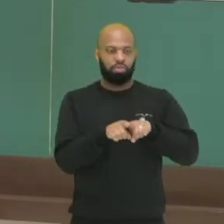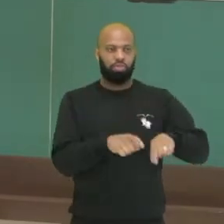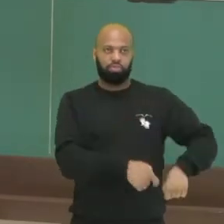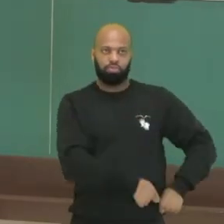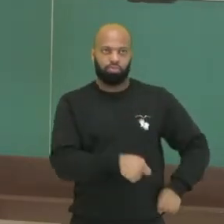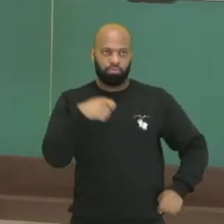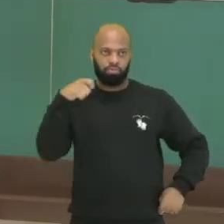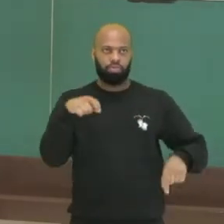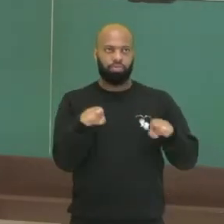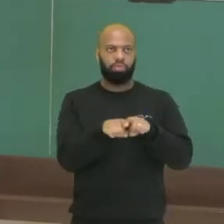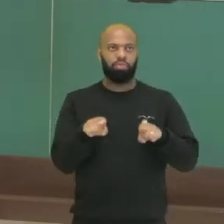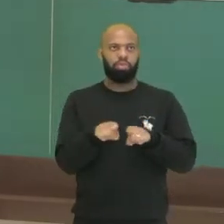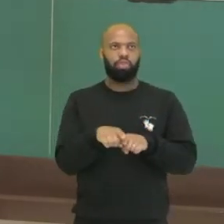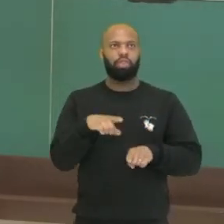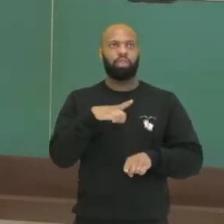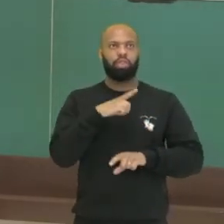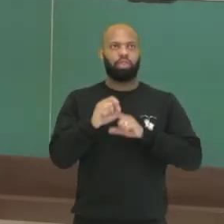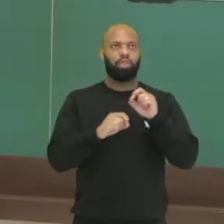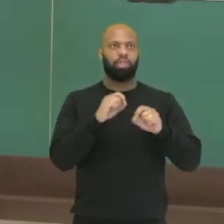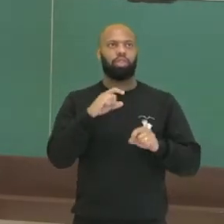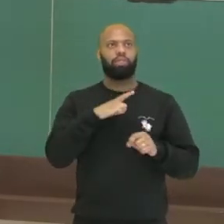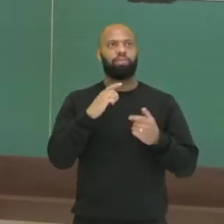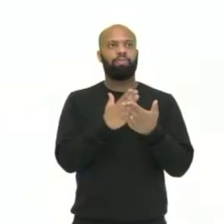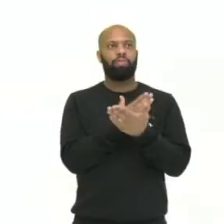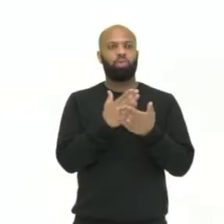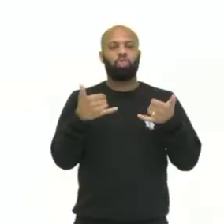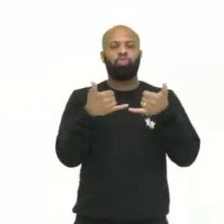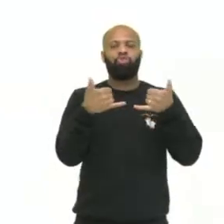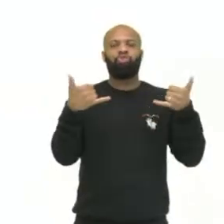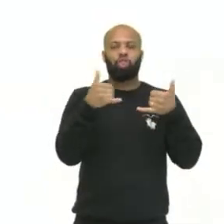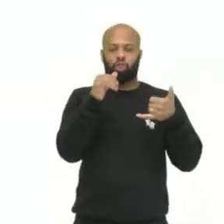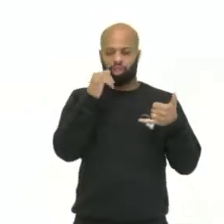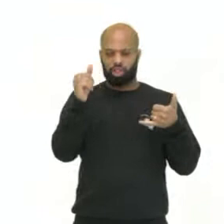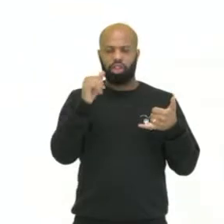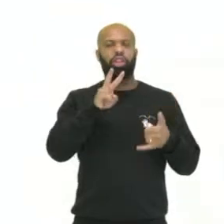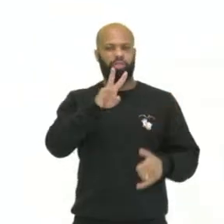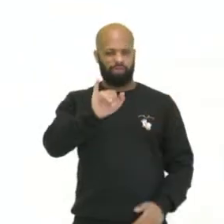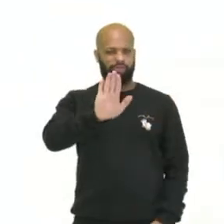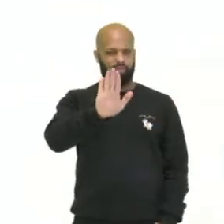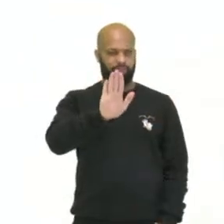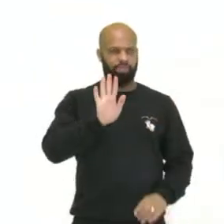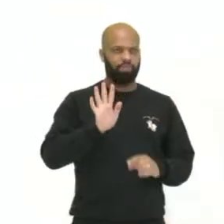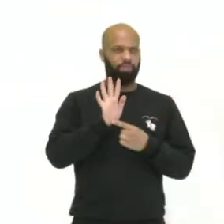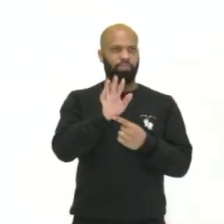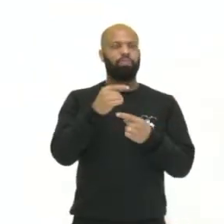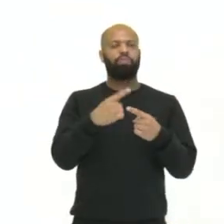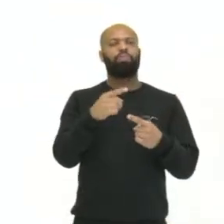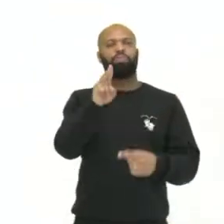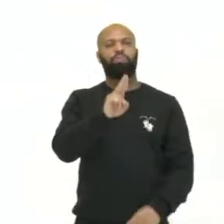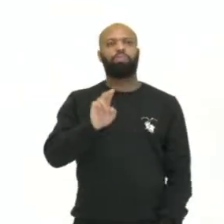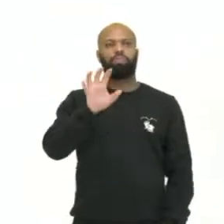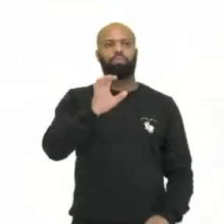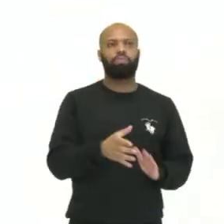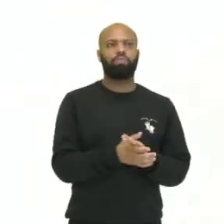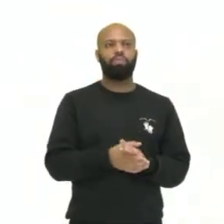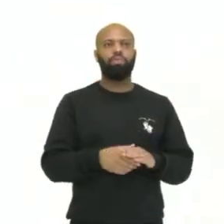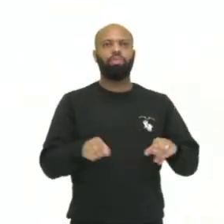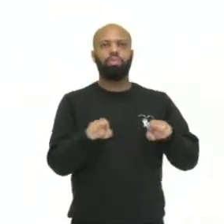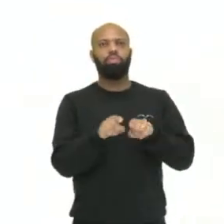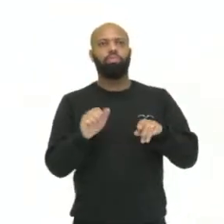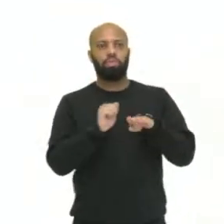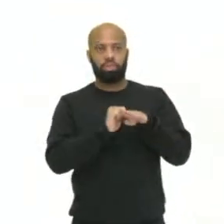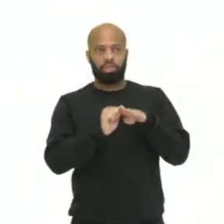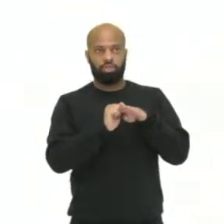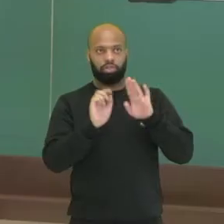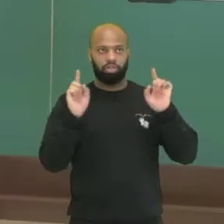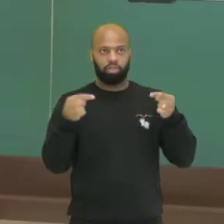né? Os fios elétricos que nós já vamos ver posteriormente por que eles utilizam os fios elétricos,